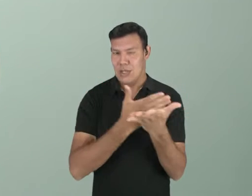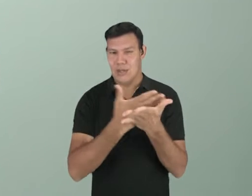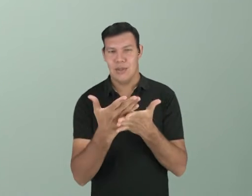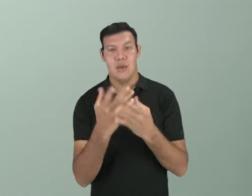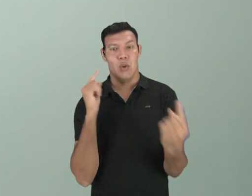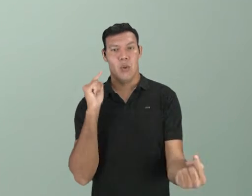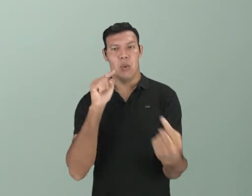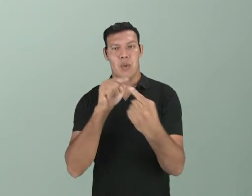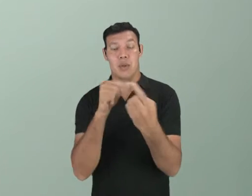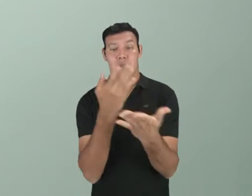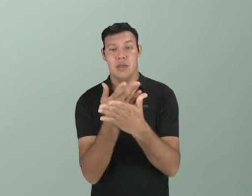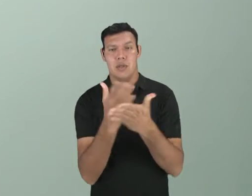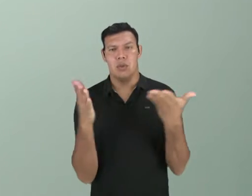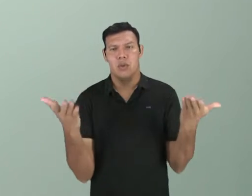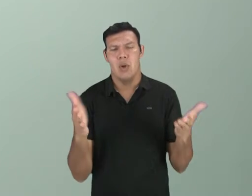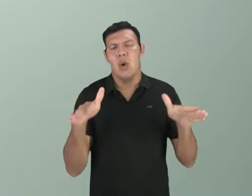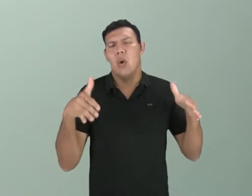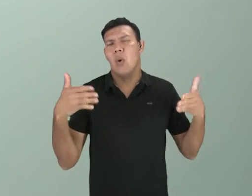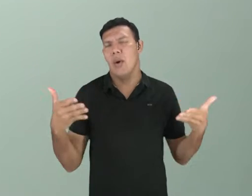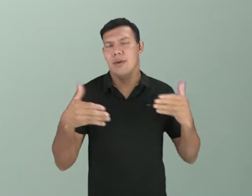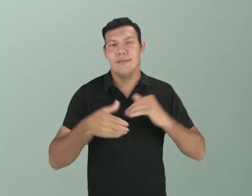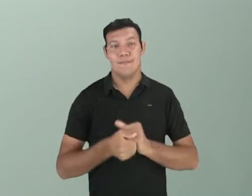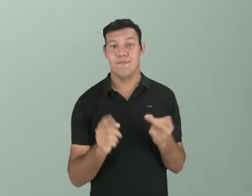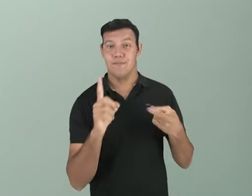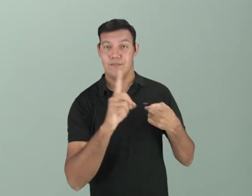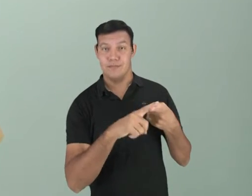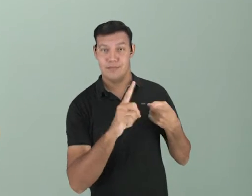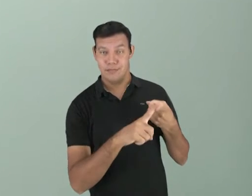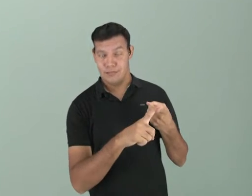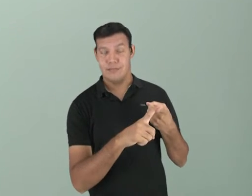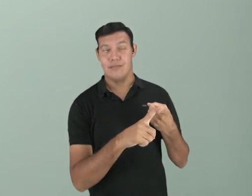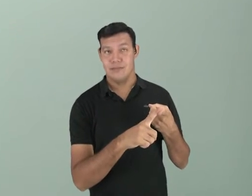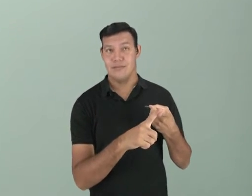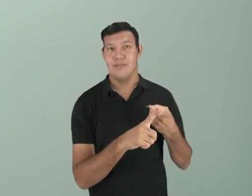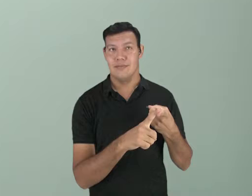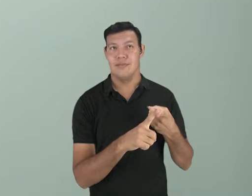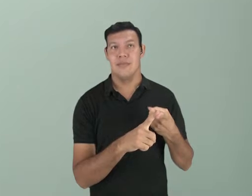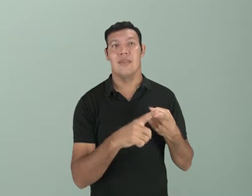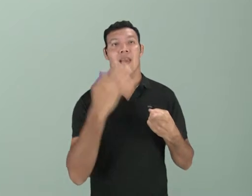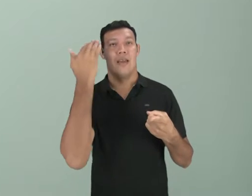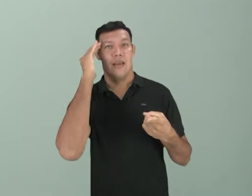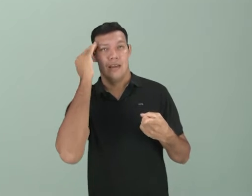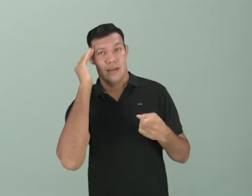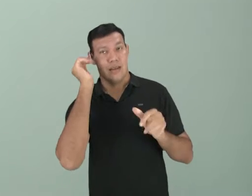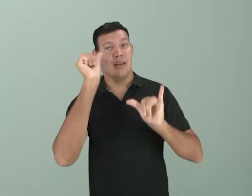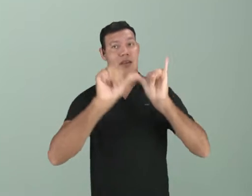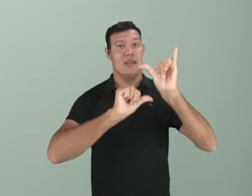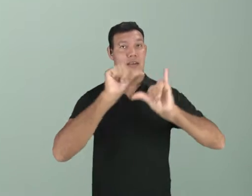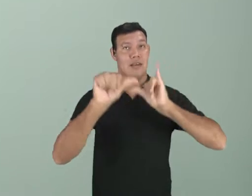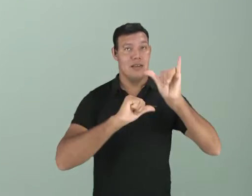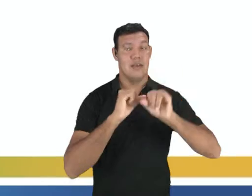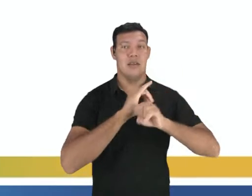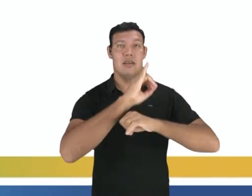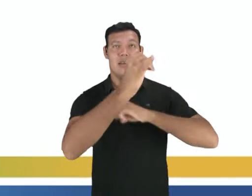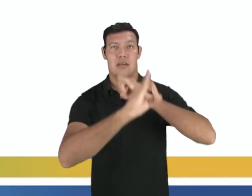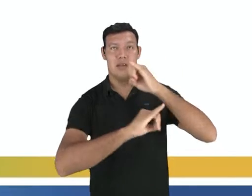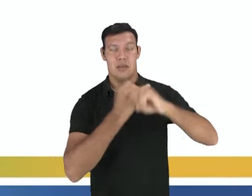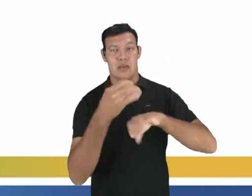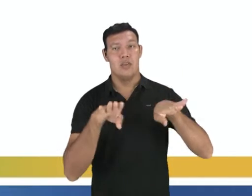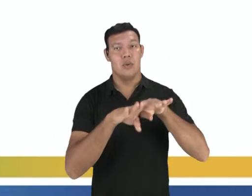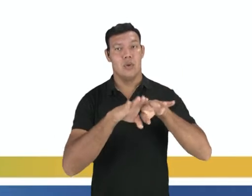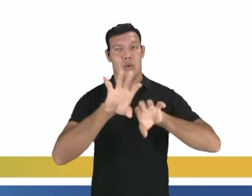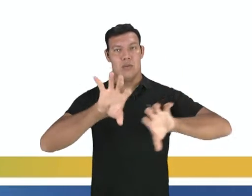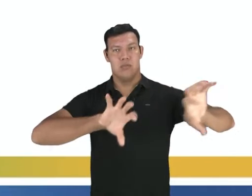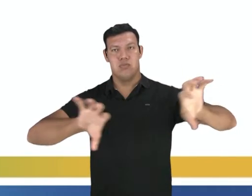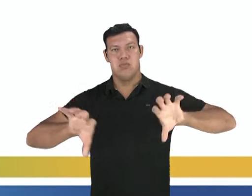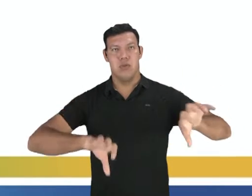ver quais são os objetivos da aula de hoje? Bom, primeiro objetivo, compreender as reações de ionização e